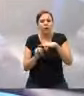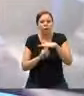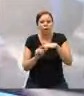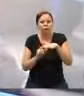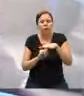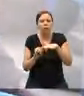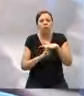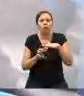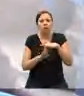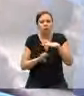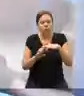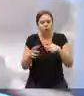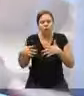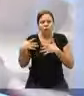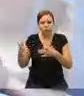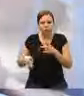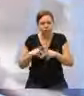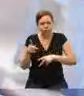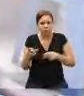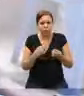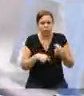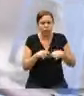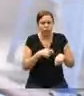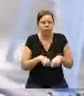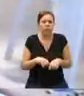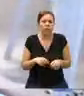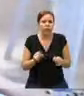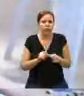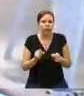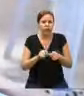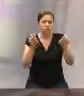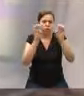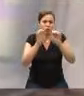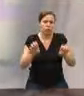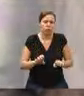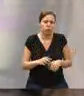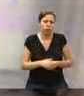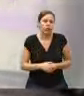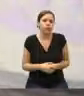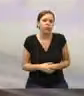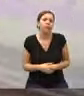de voluntários, elas servem para fazer a parte estrutural,